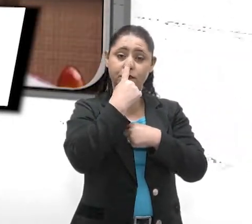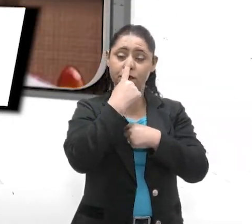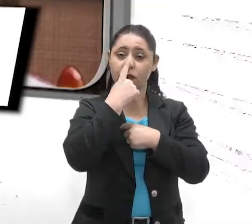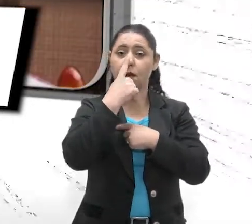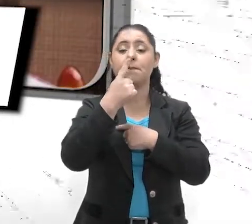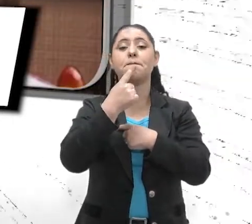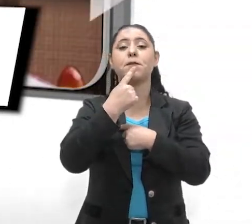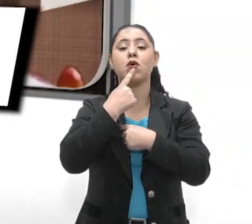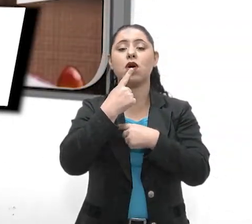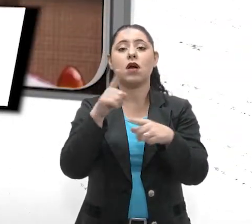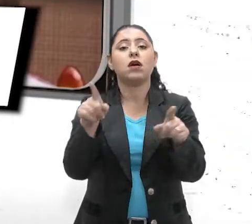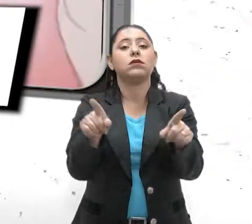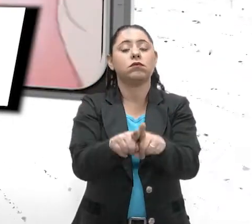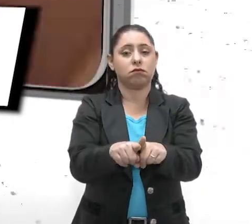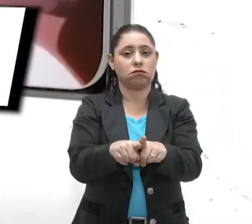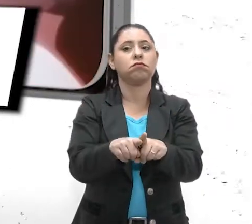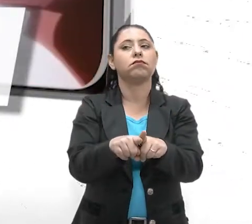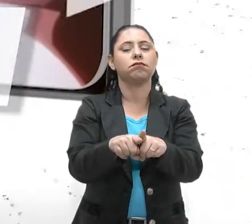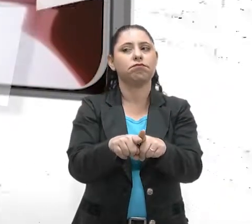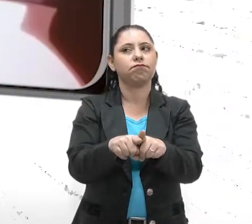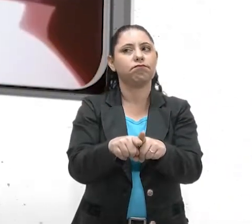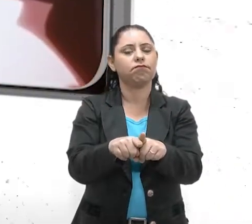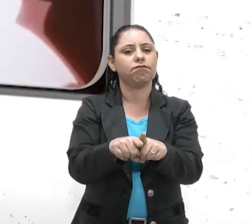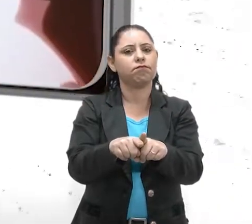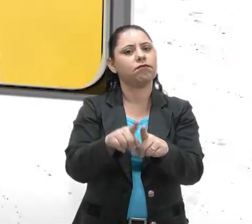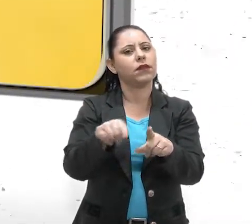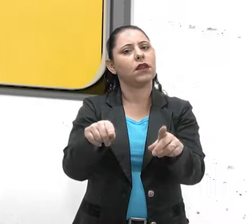de narizes, de boca.